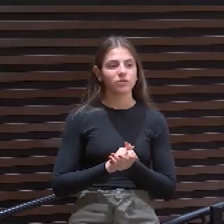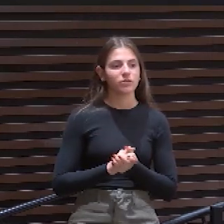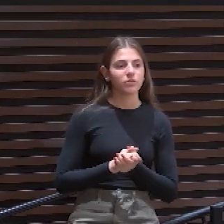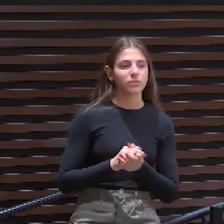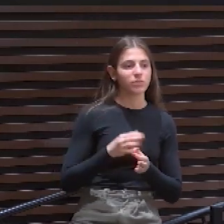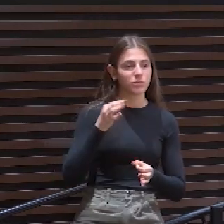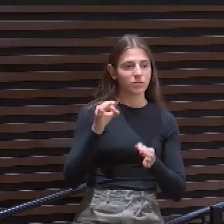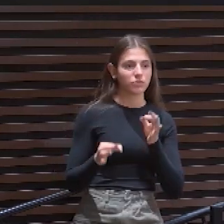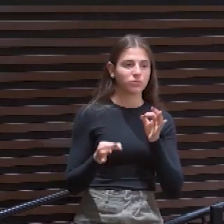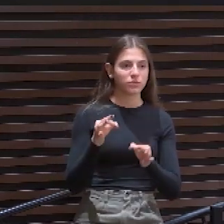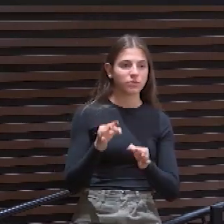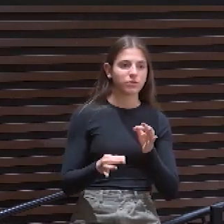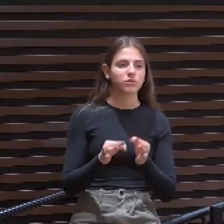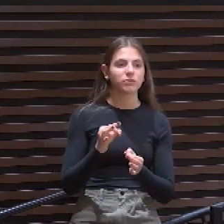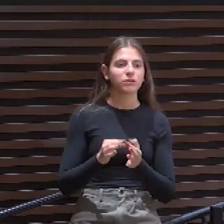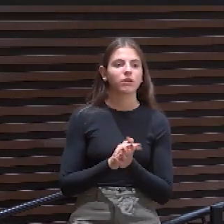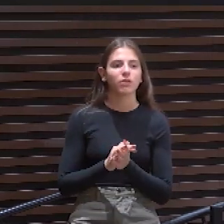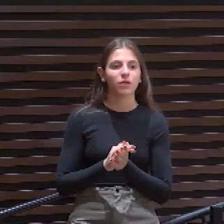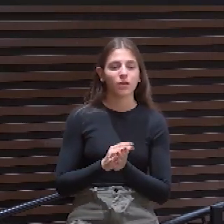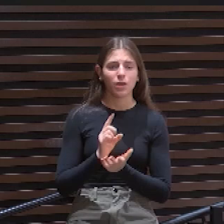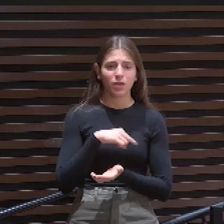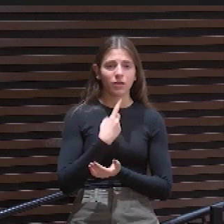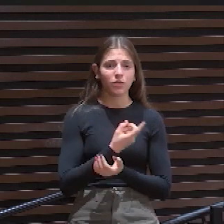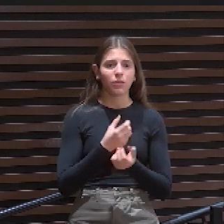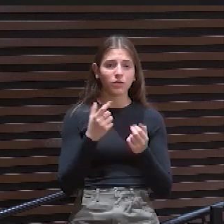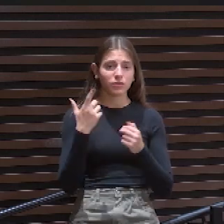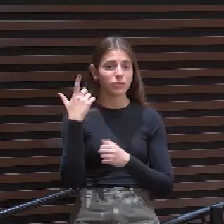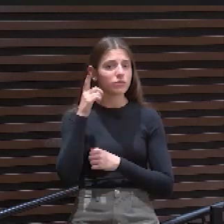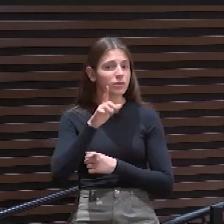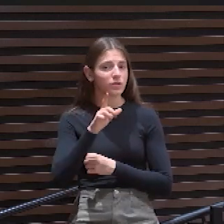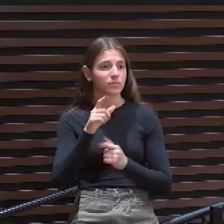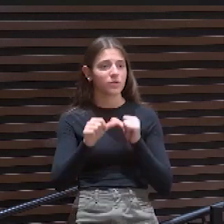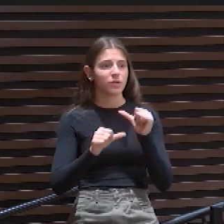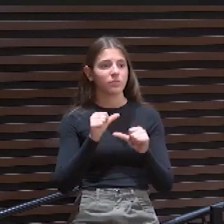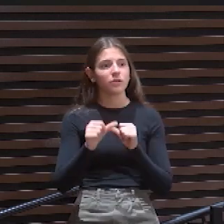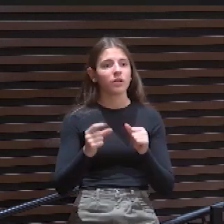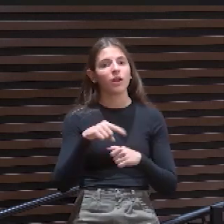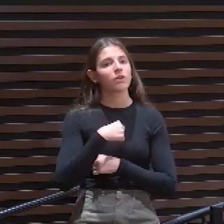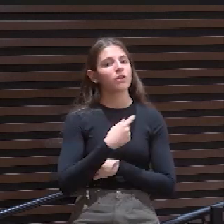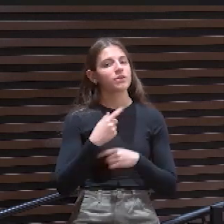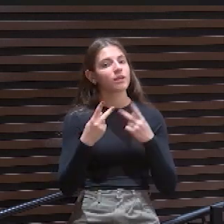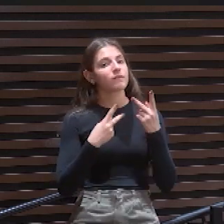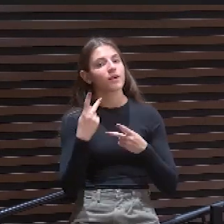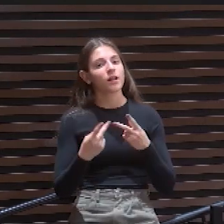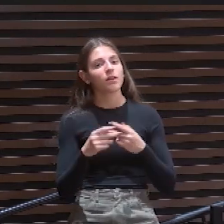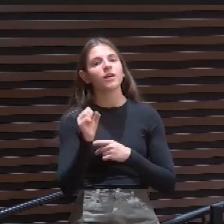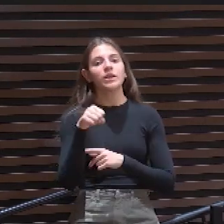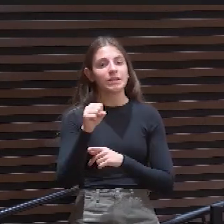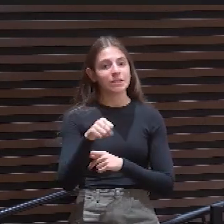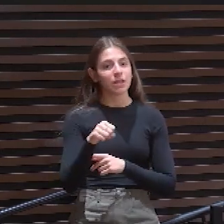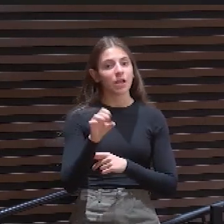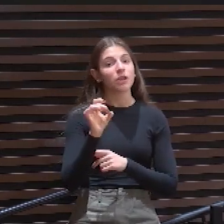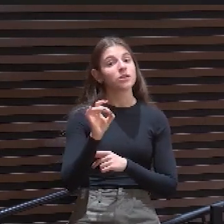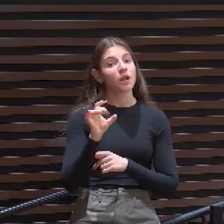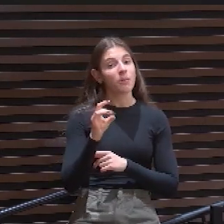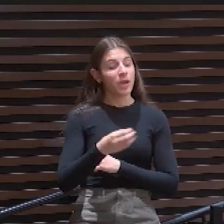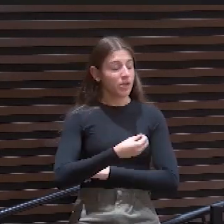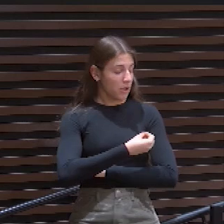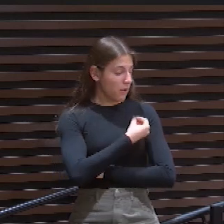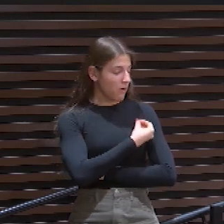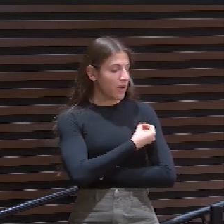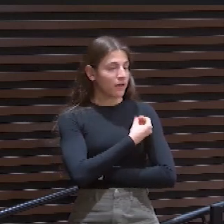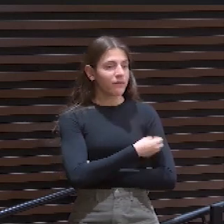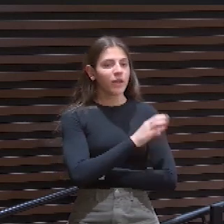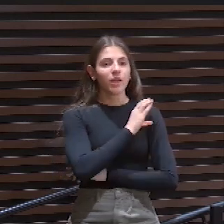de juiz. É possível mudar a nossa fala, irmãos? Sim, com a vida de Cristo.